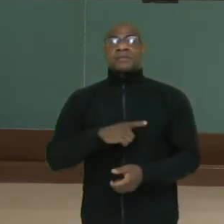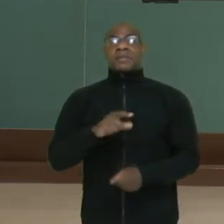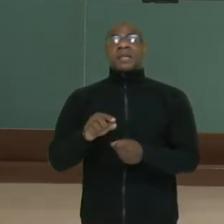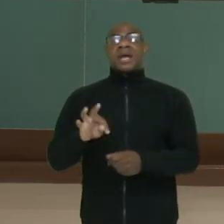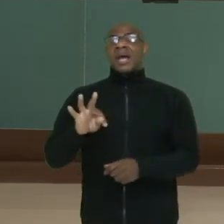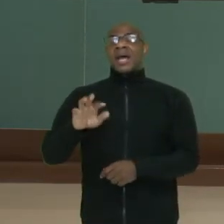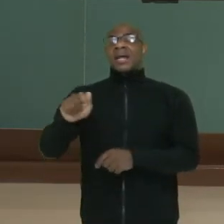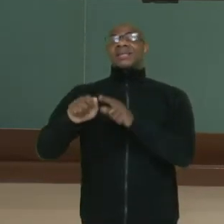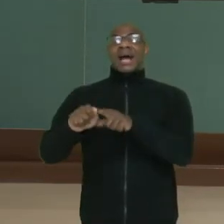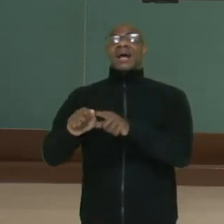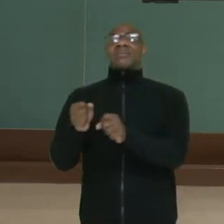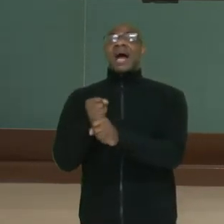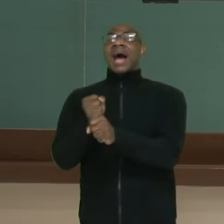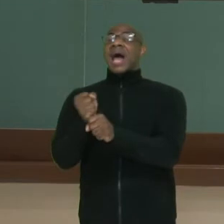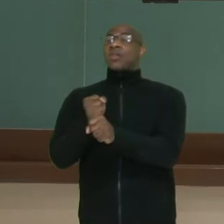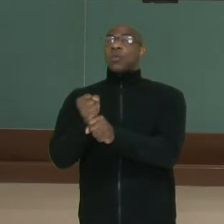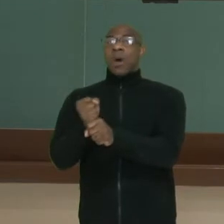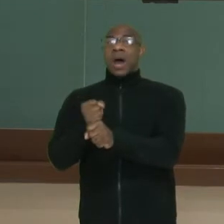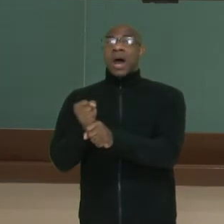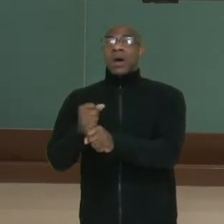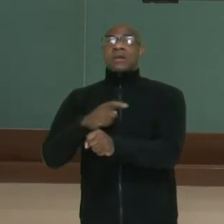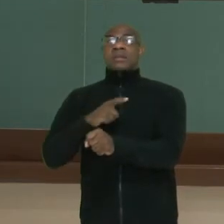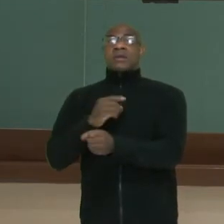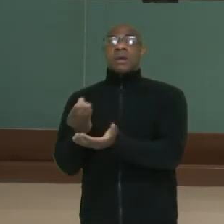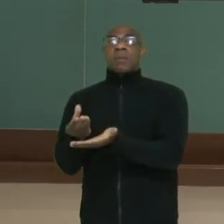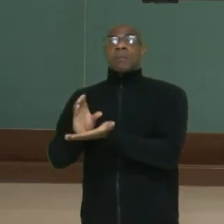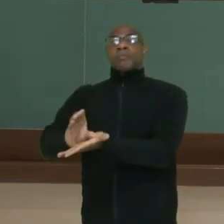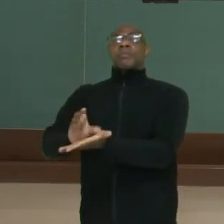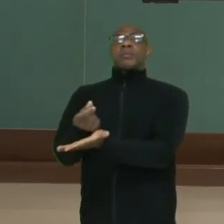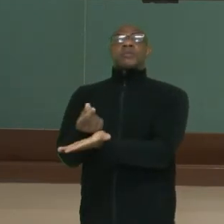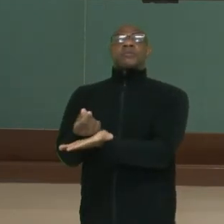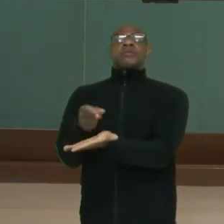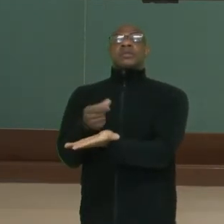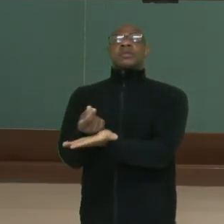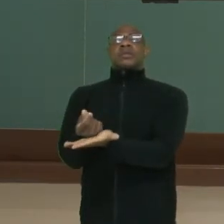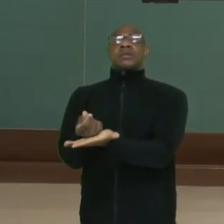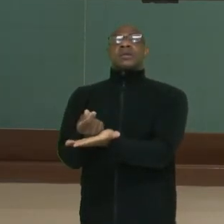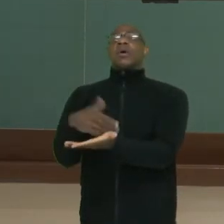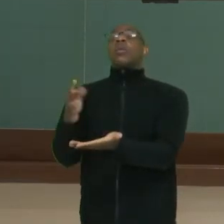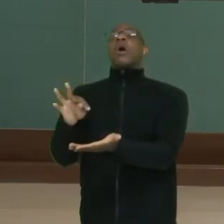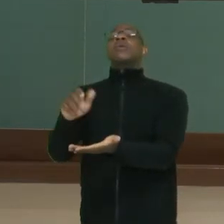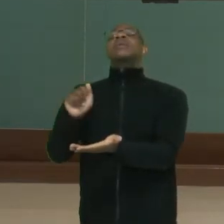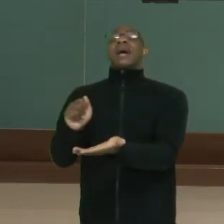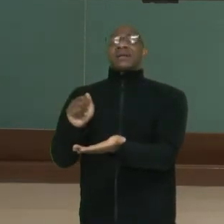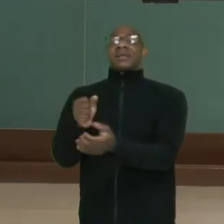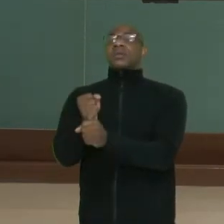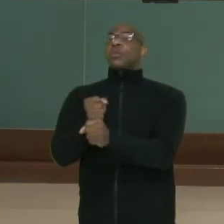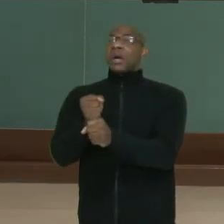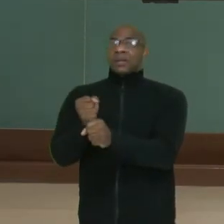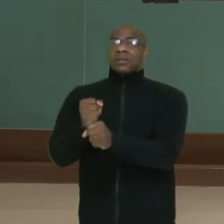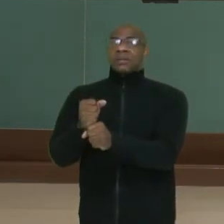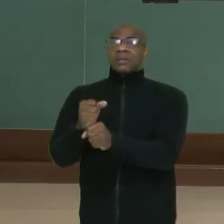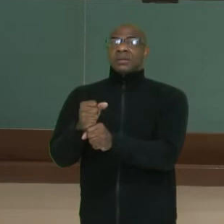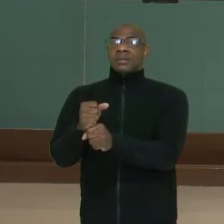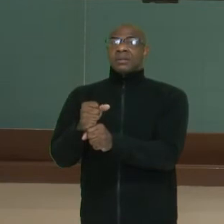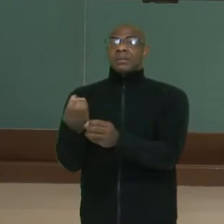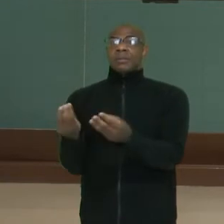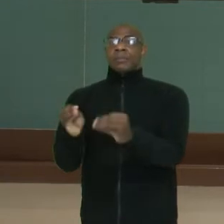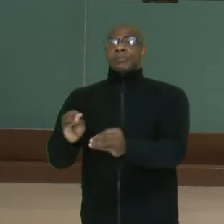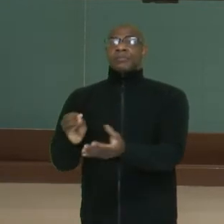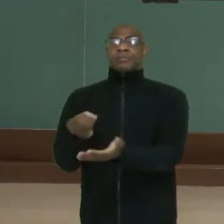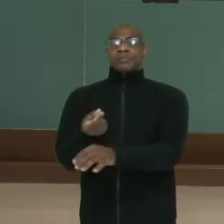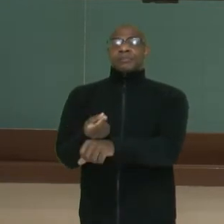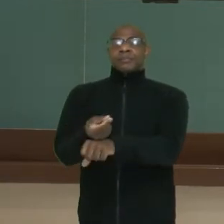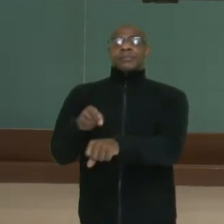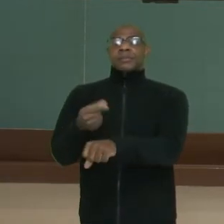taxa anual esteve aplicado esse capital? A que taxa anual? Qual é a